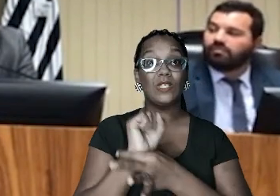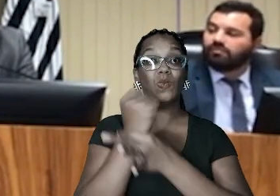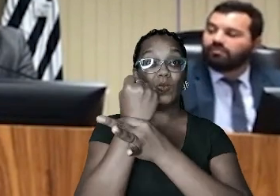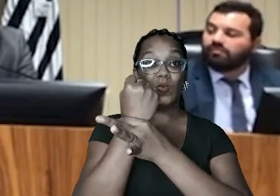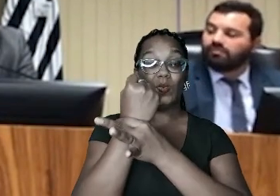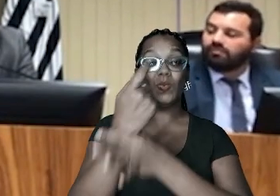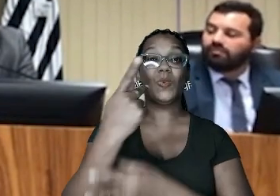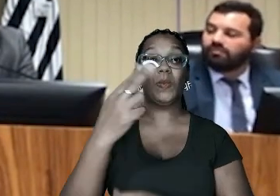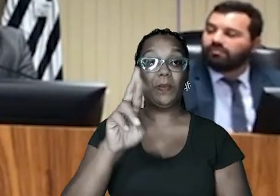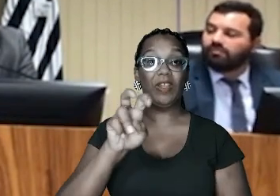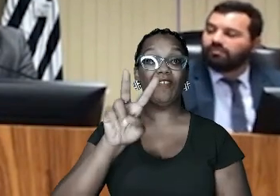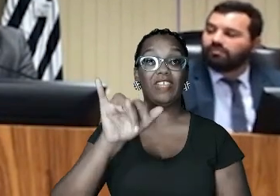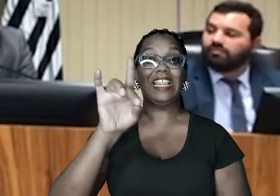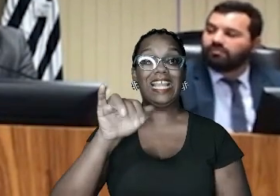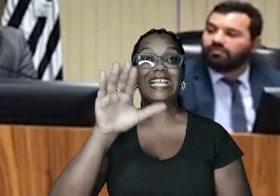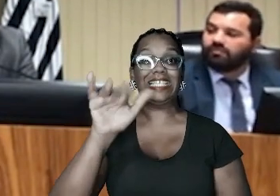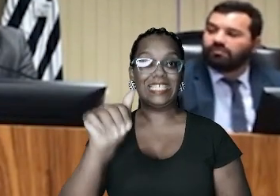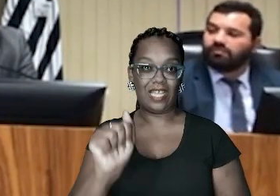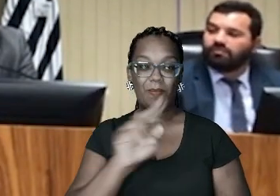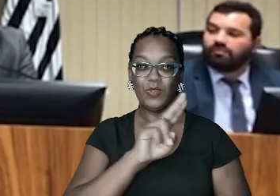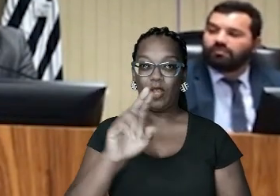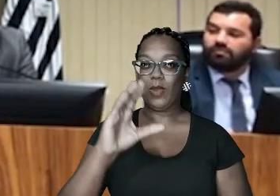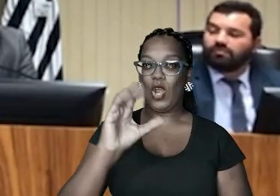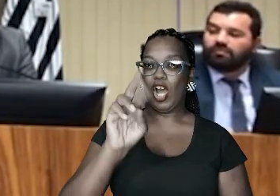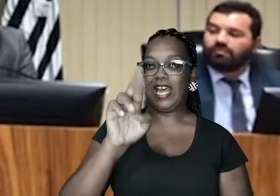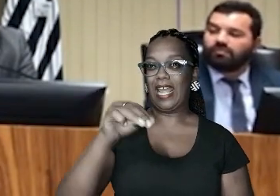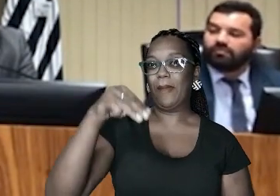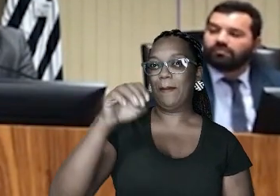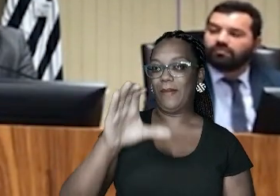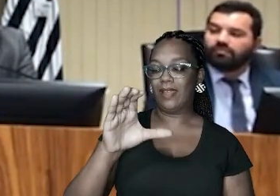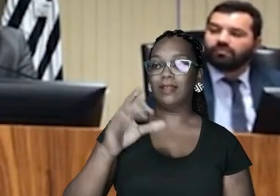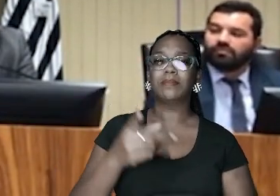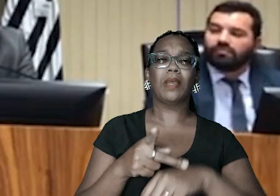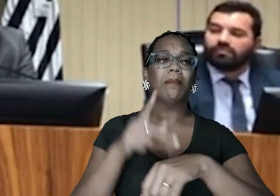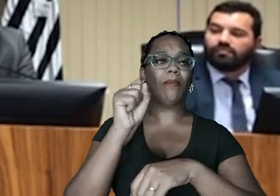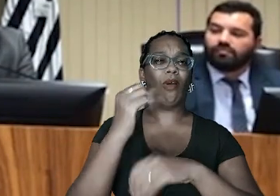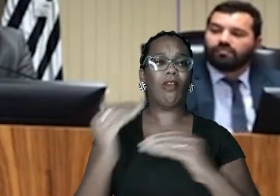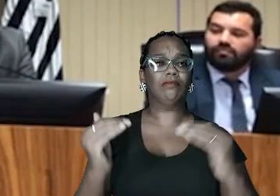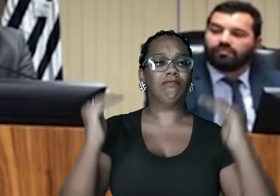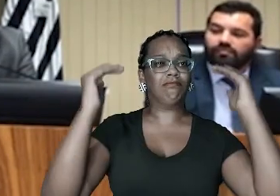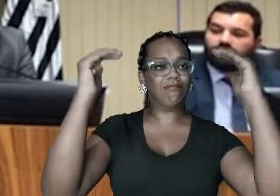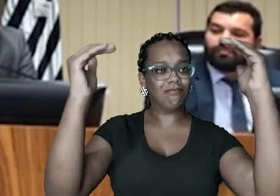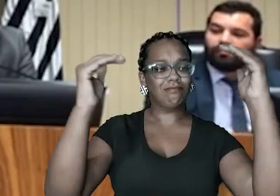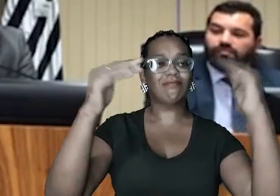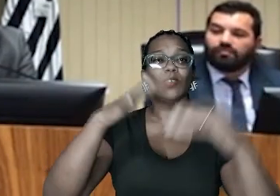financeiros de capitais financeiros capitais e seguros de previdência capitalização